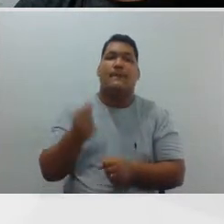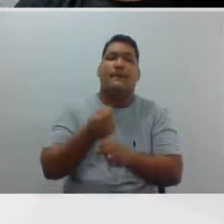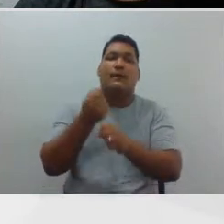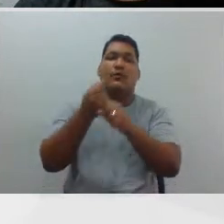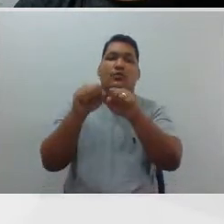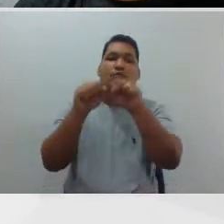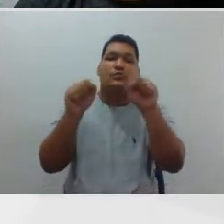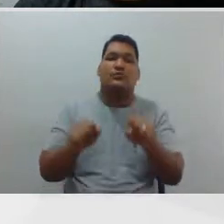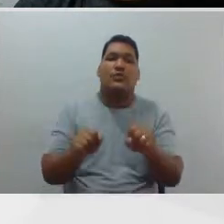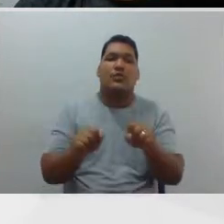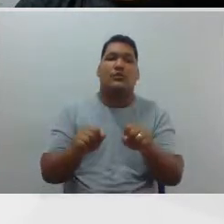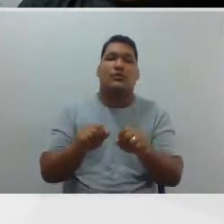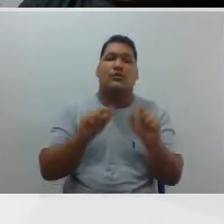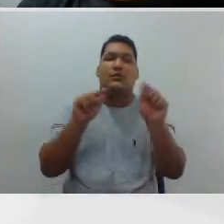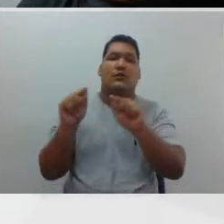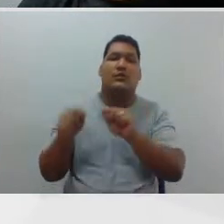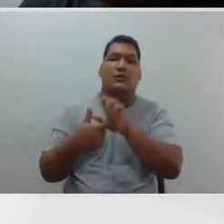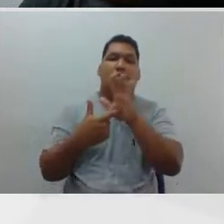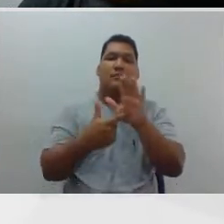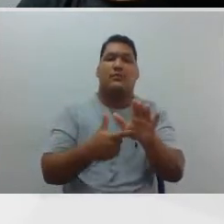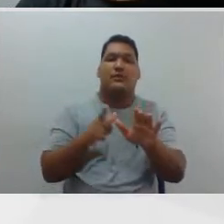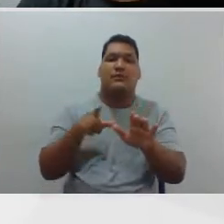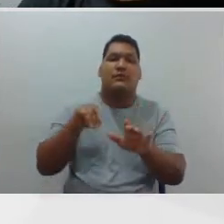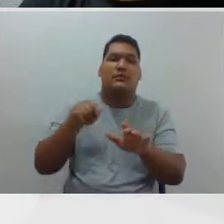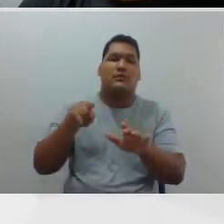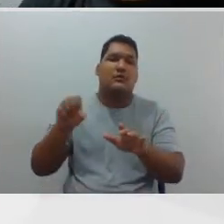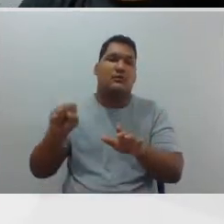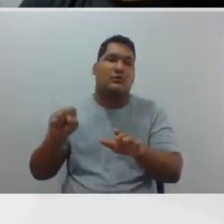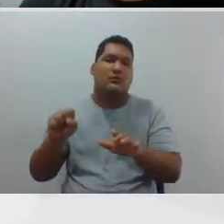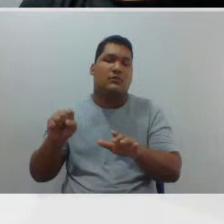Quem apresentou esses dados para o software?